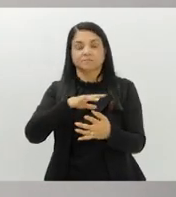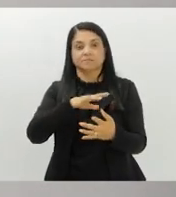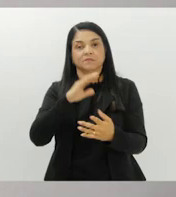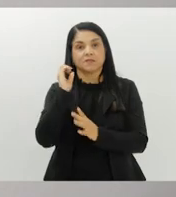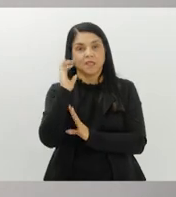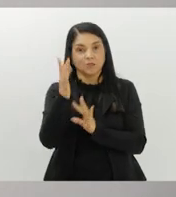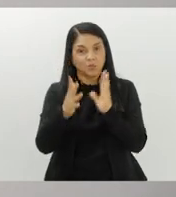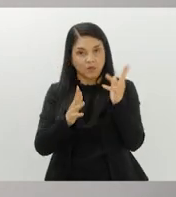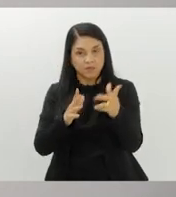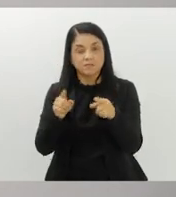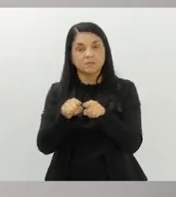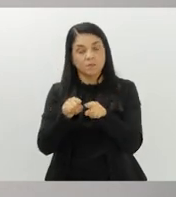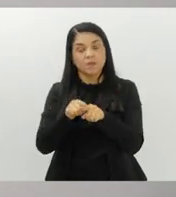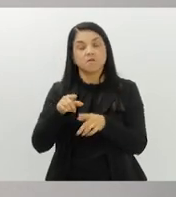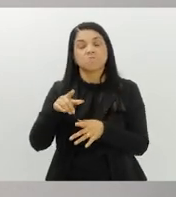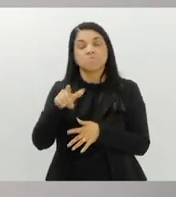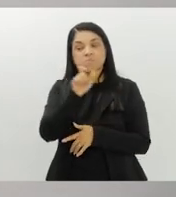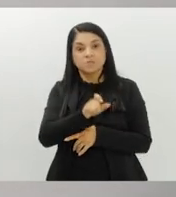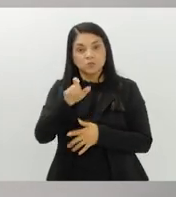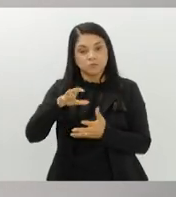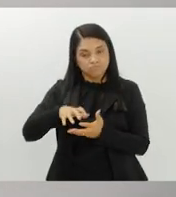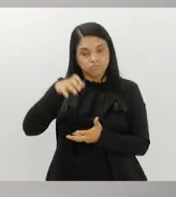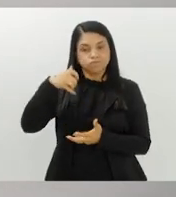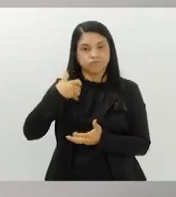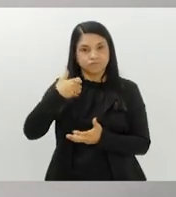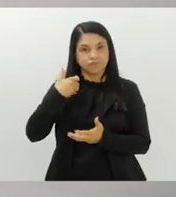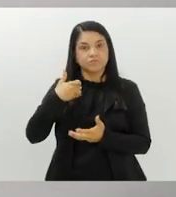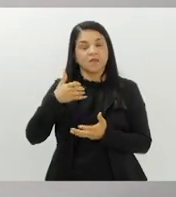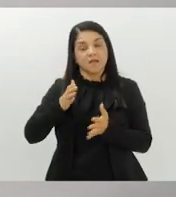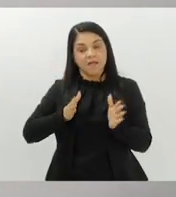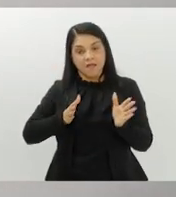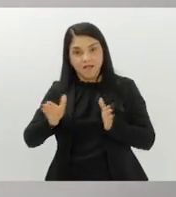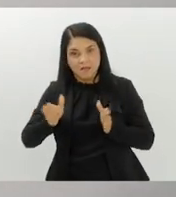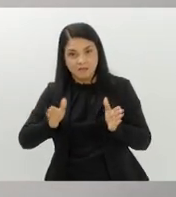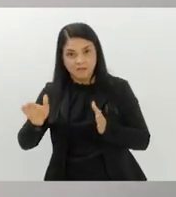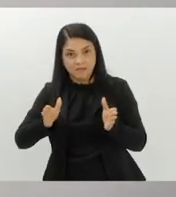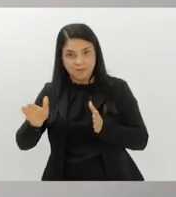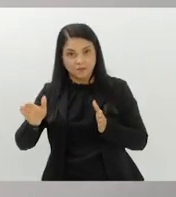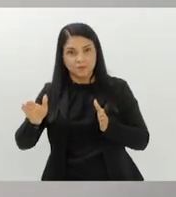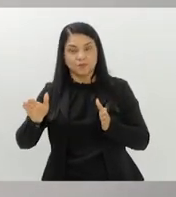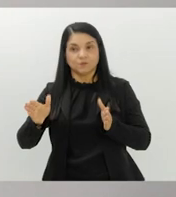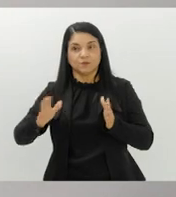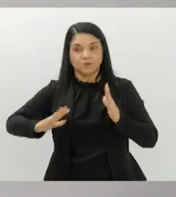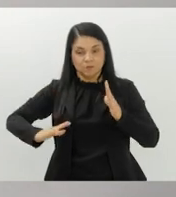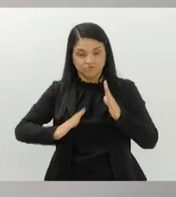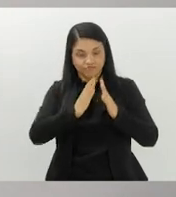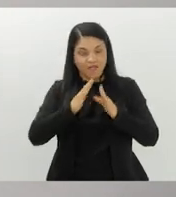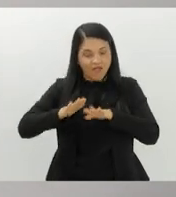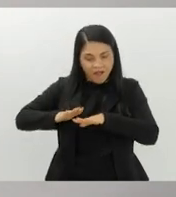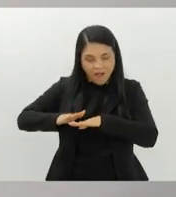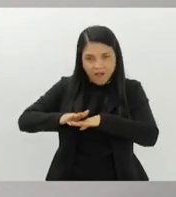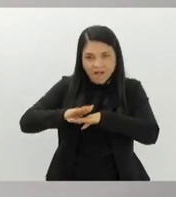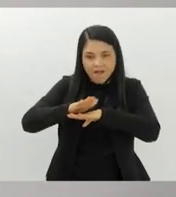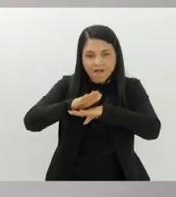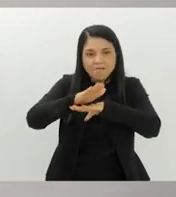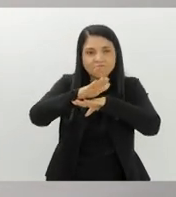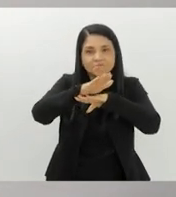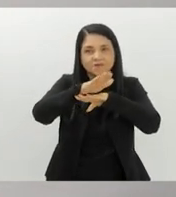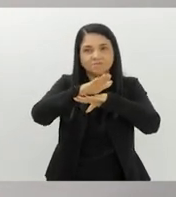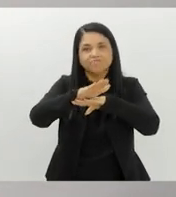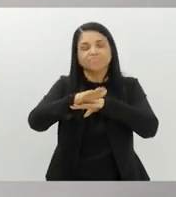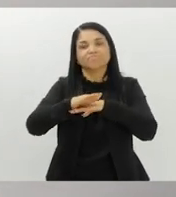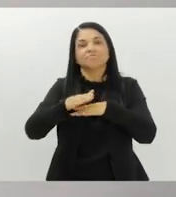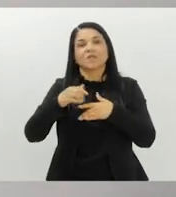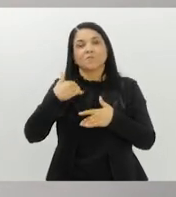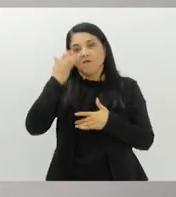né? E para as pessoas mais velhas ter acesso a transitar no território, quanto mais rampa, melhor para a sua